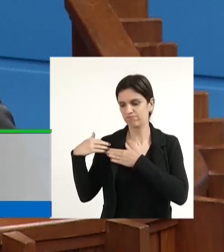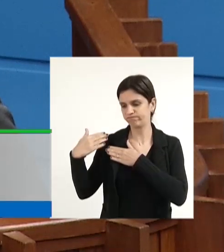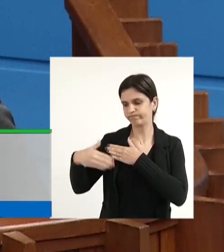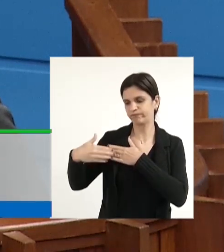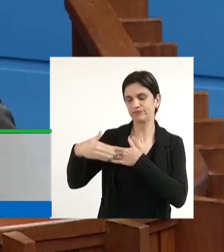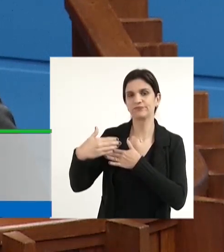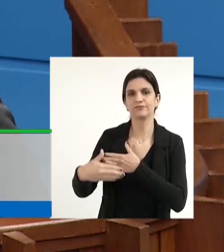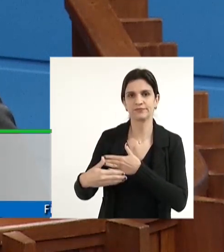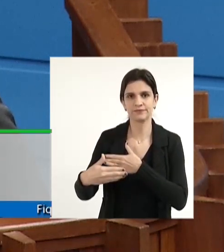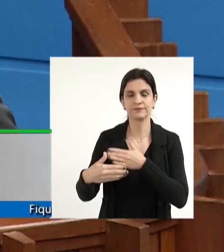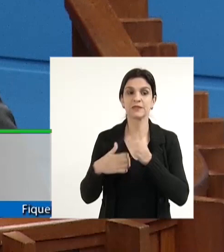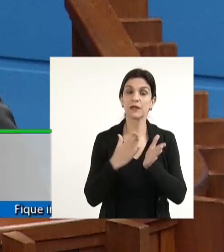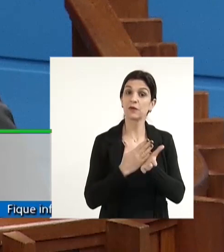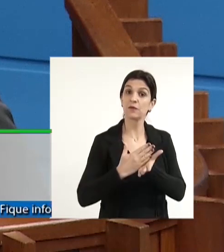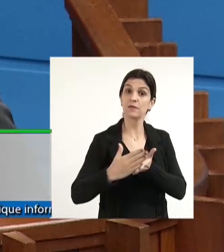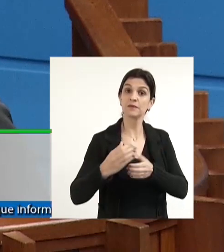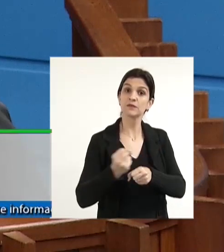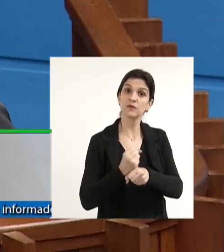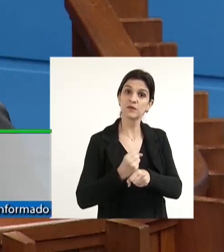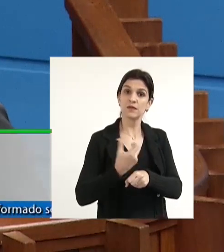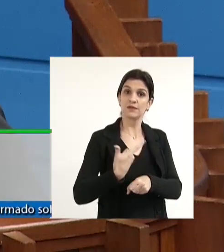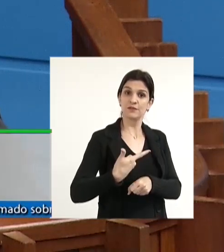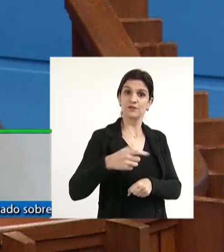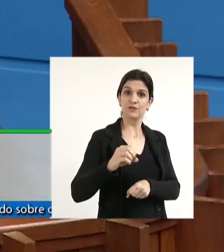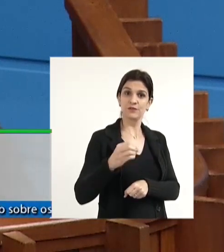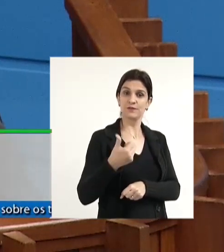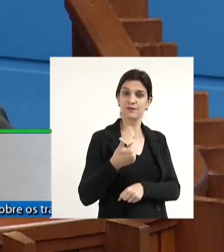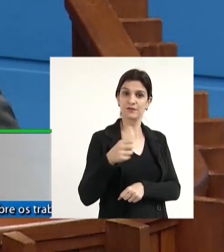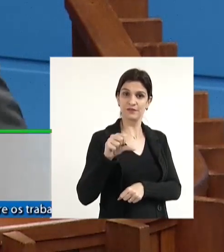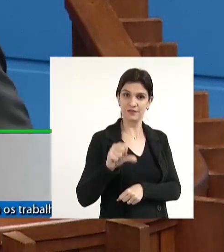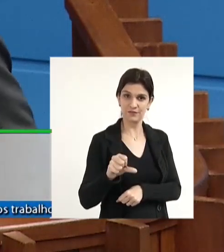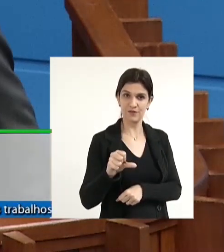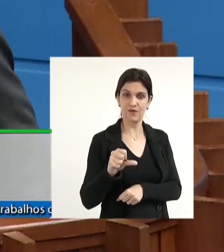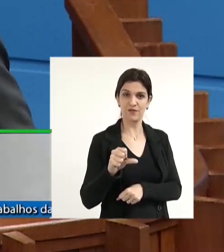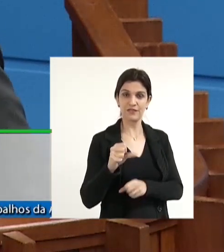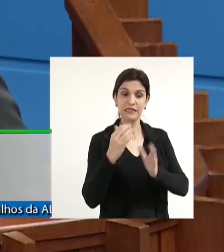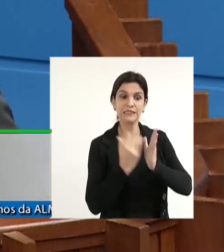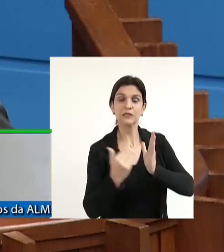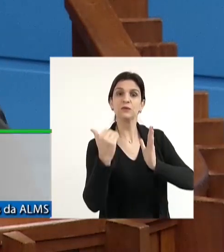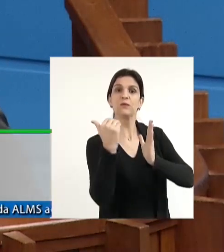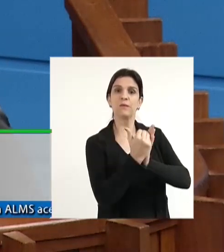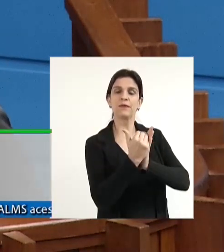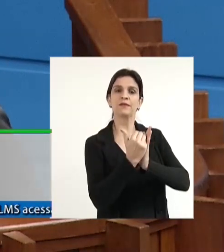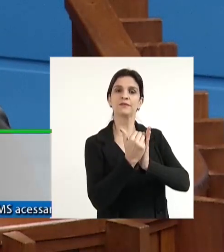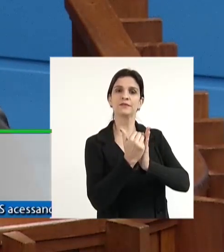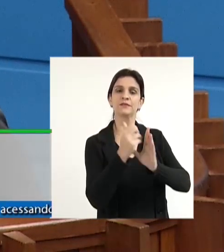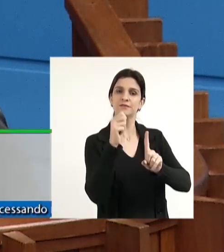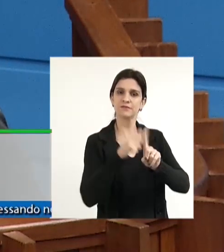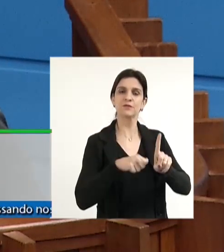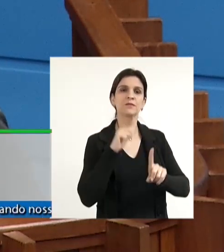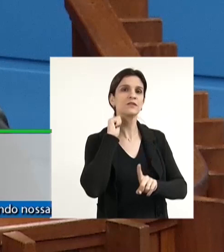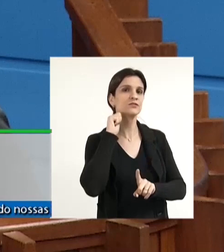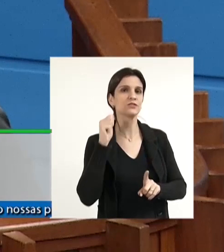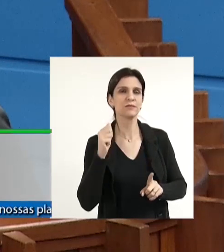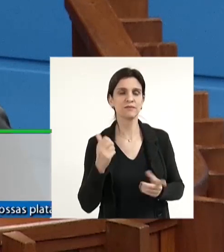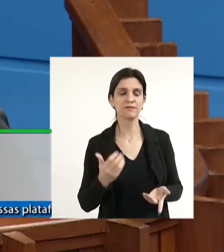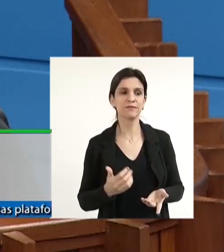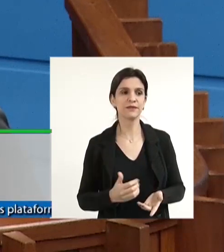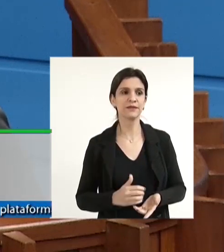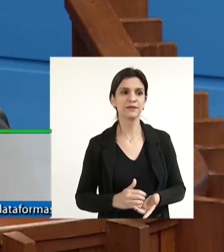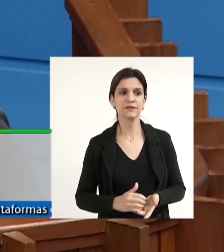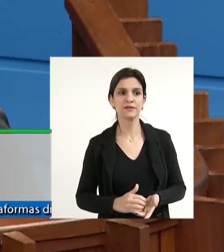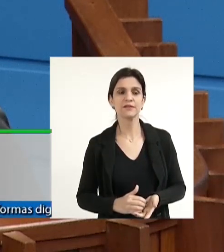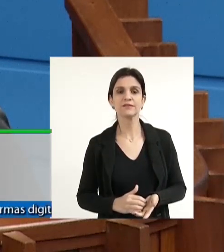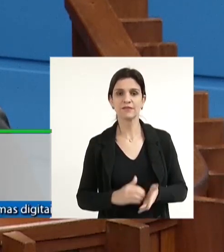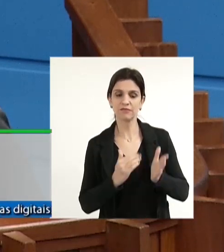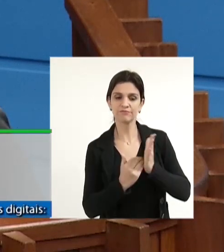vindo no início deste ano, e o reajuste no mês de abril, que é o mês que é utilizado para